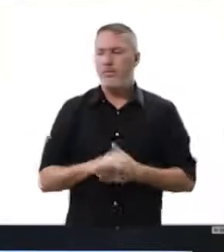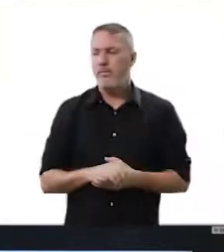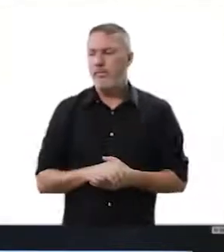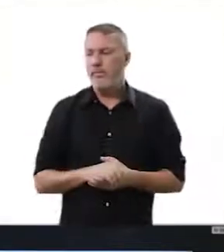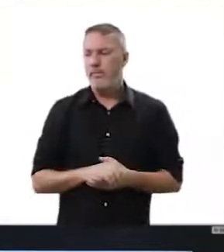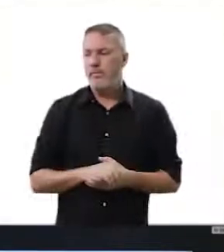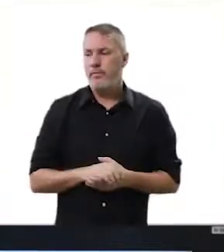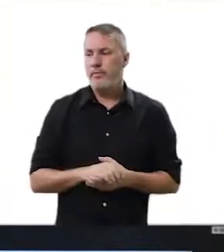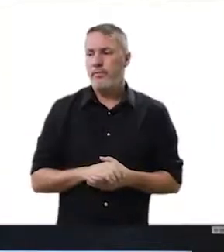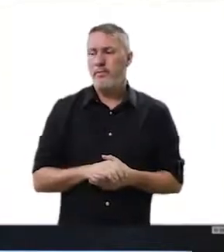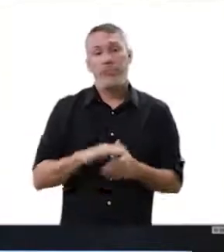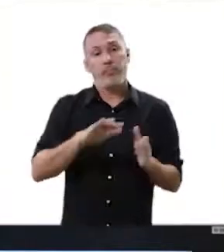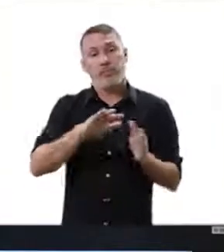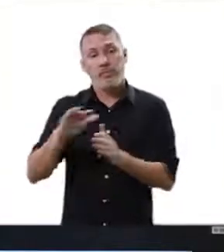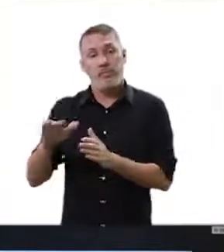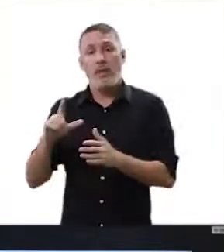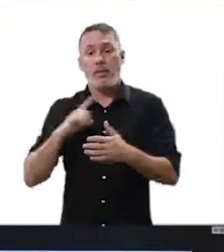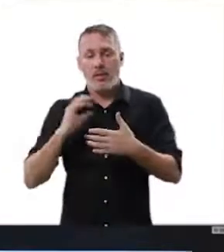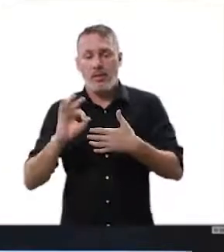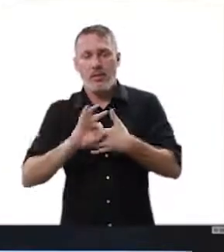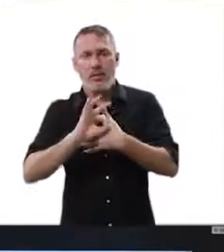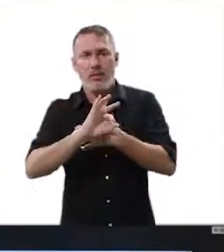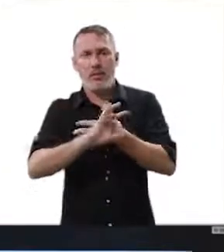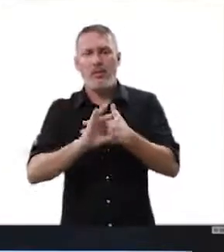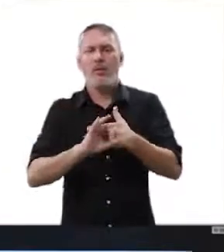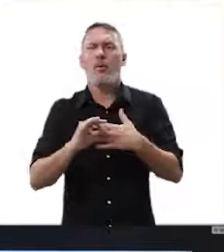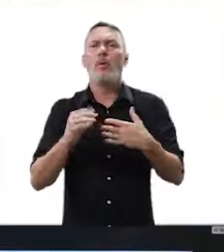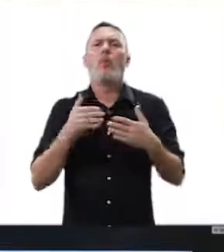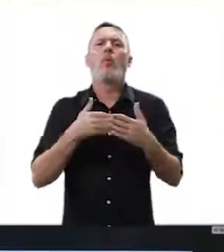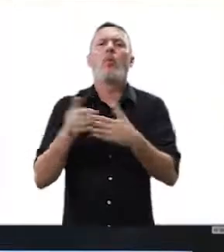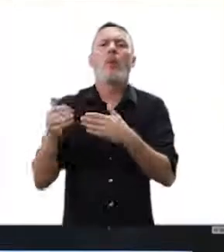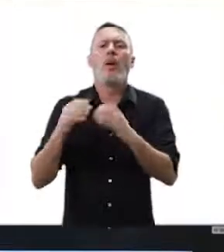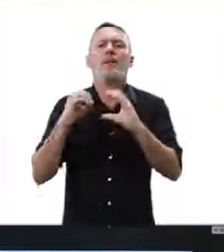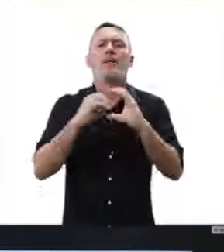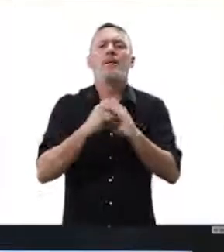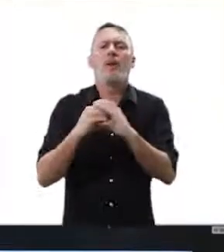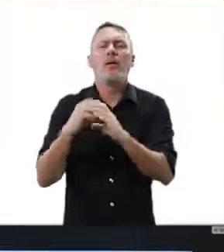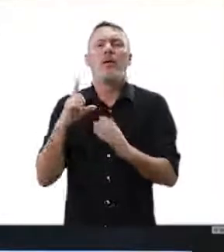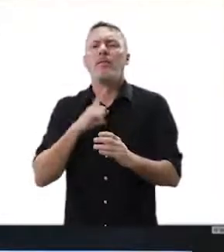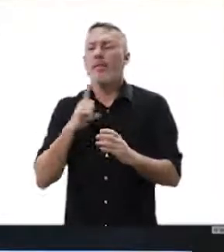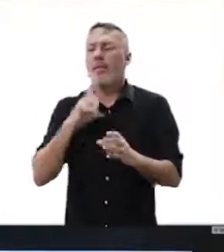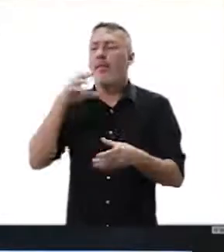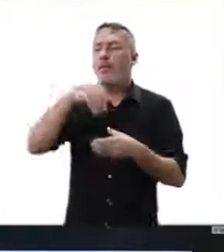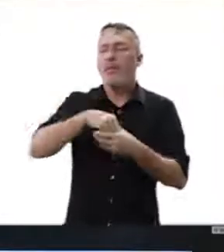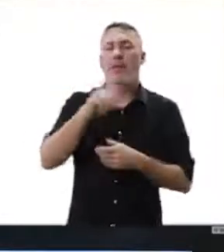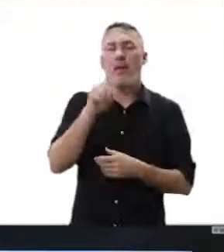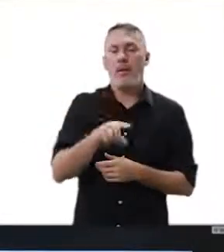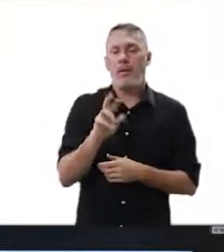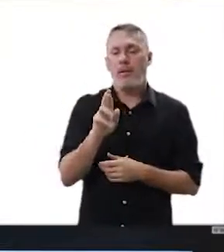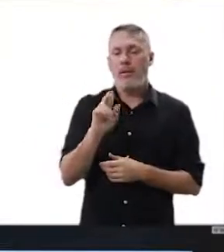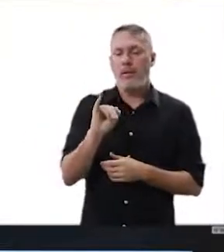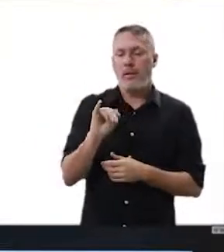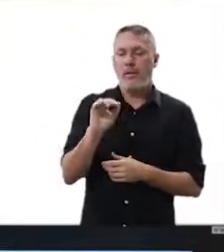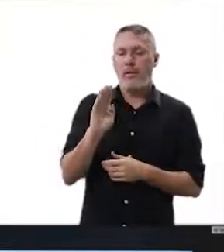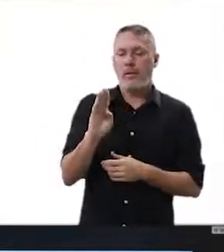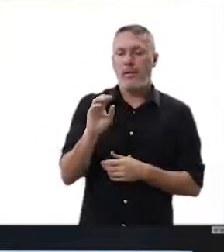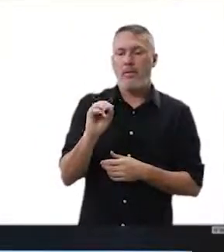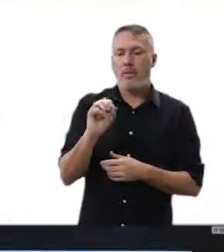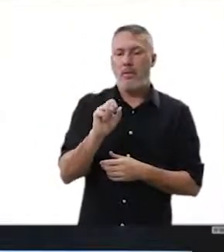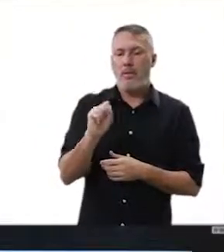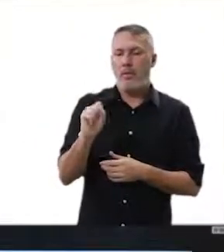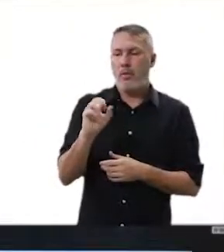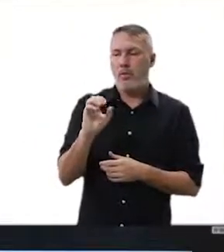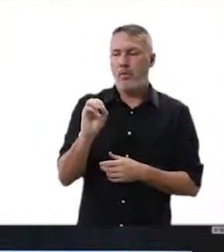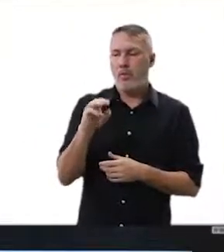Não falei que as proteínas têm uma importância muito grande? Então, eles vão participar da fase final da produção delas.